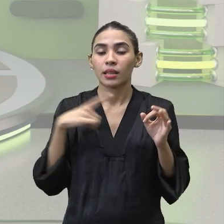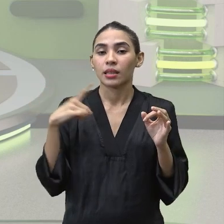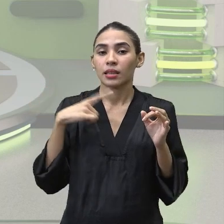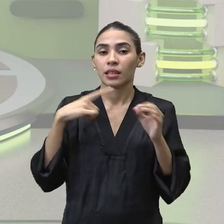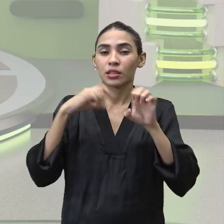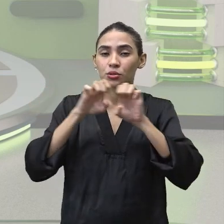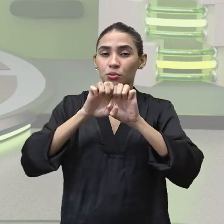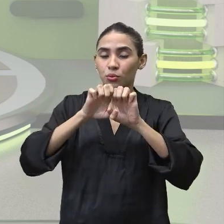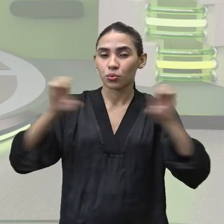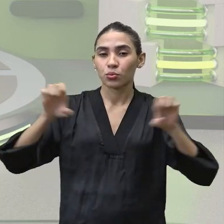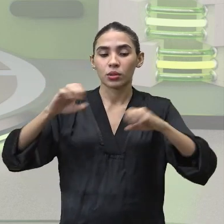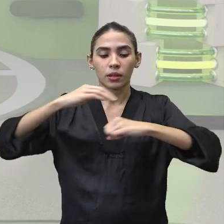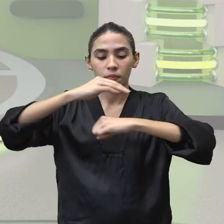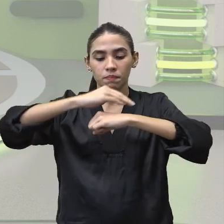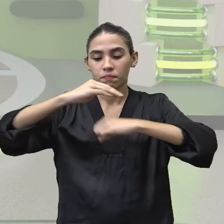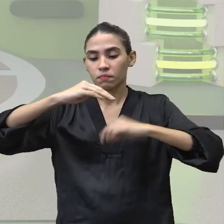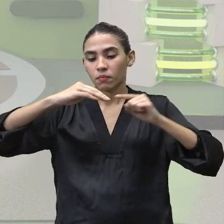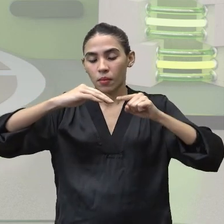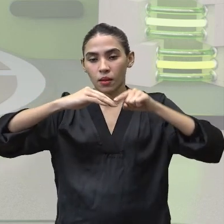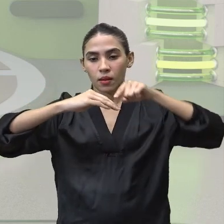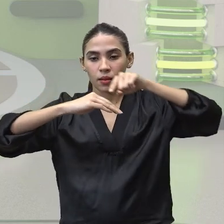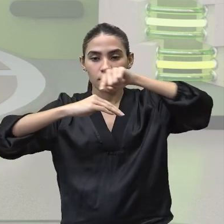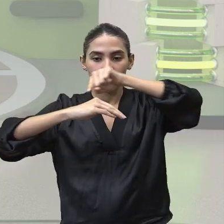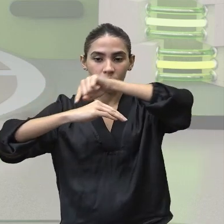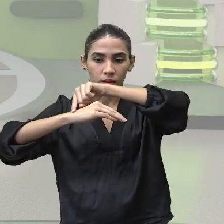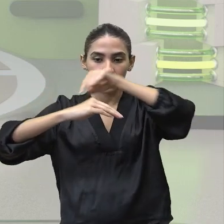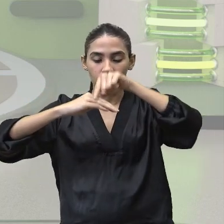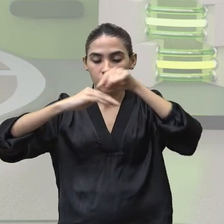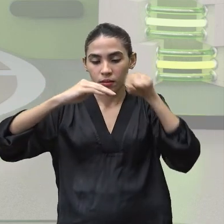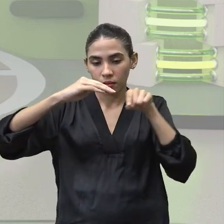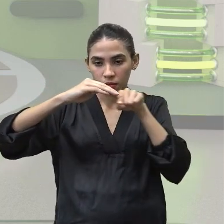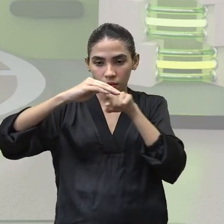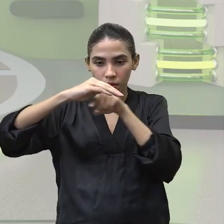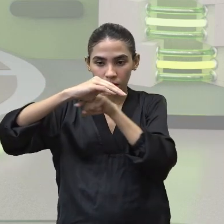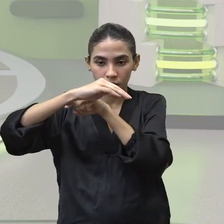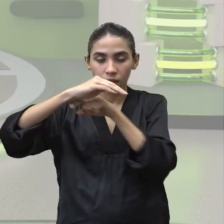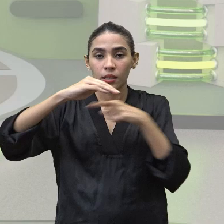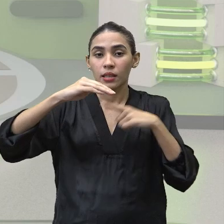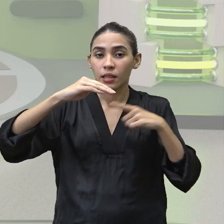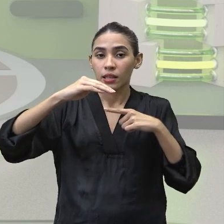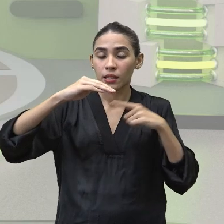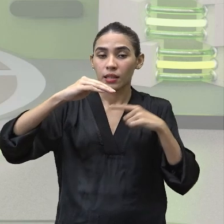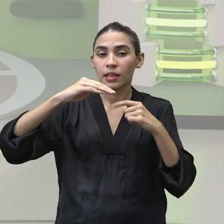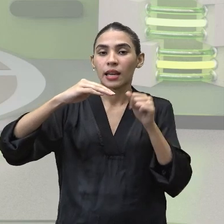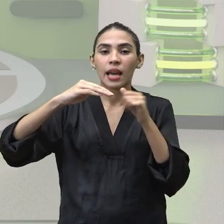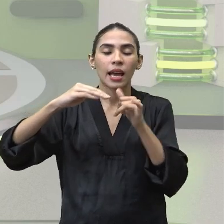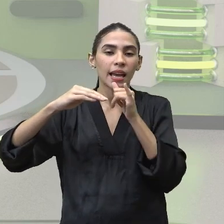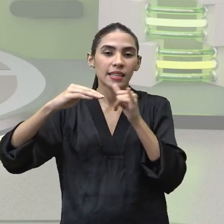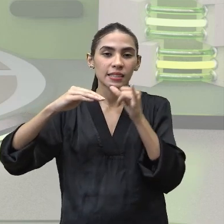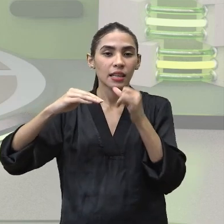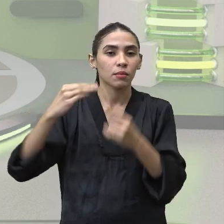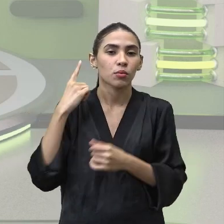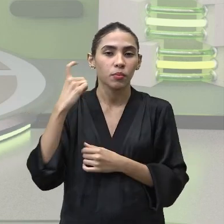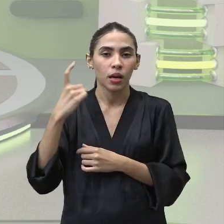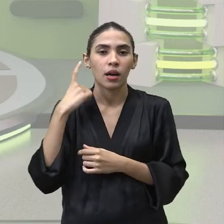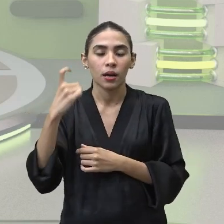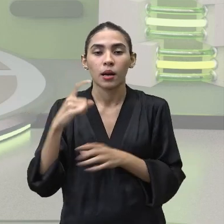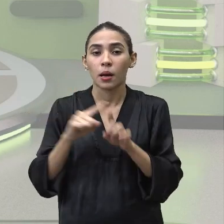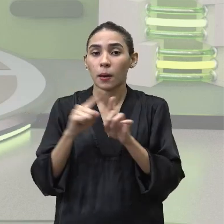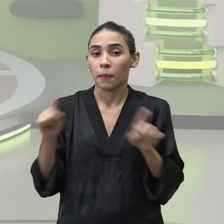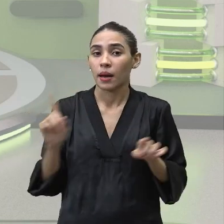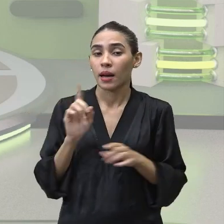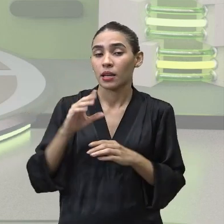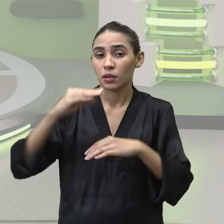por cima deles, e todos eles têm uma sinalização sonora, mas o deles é bem